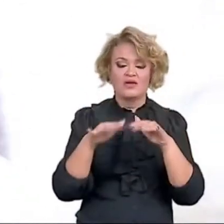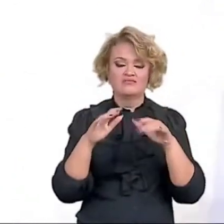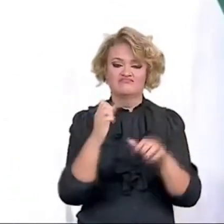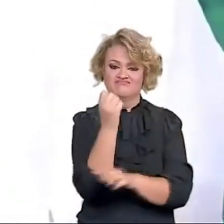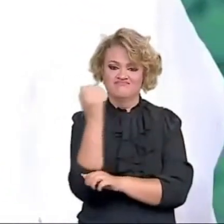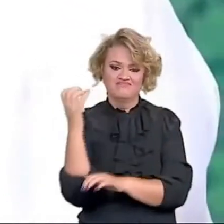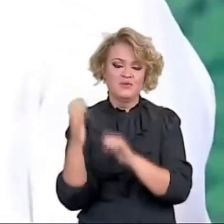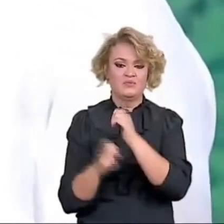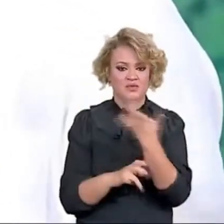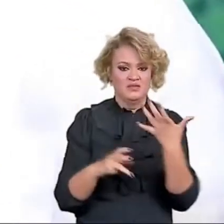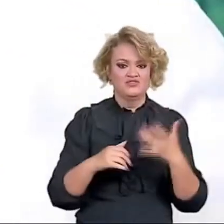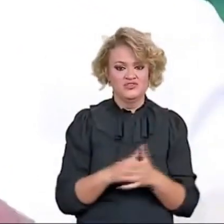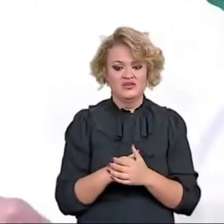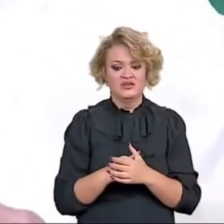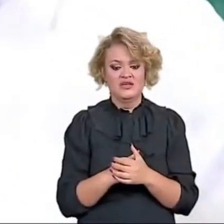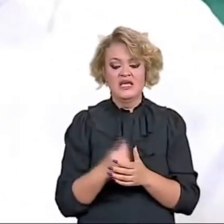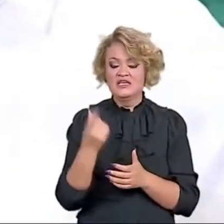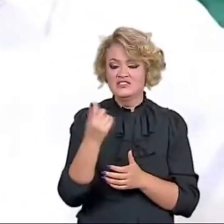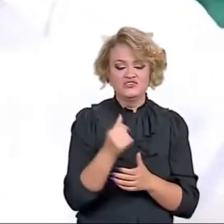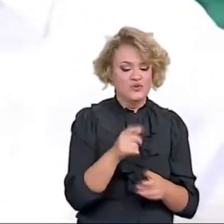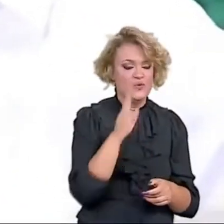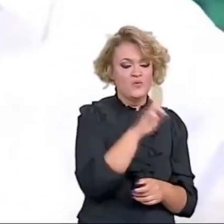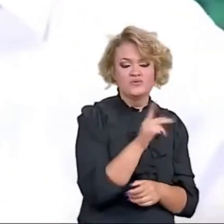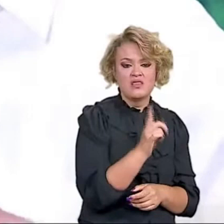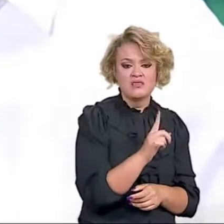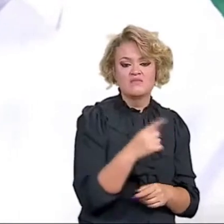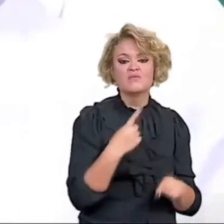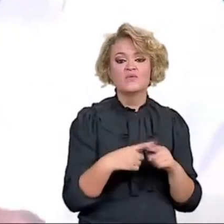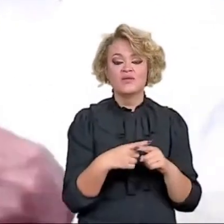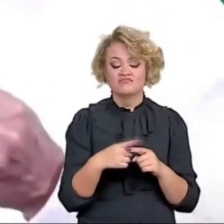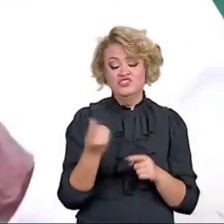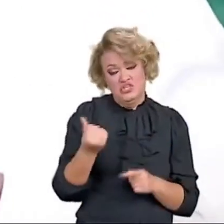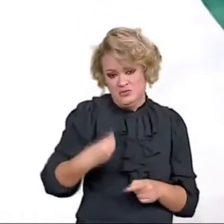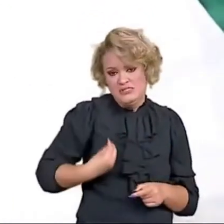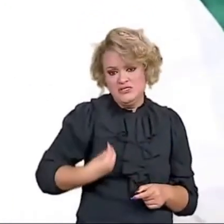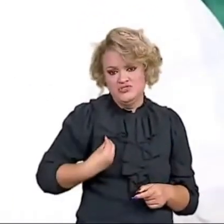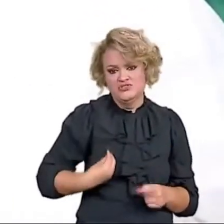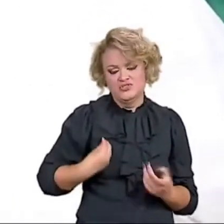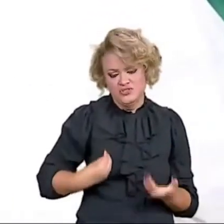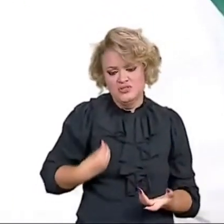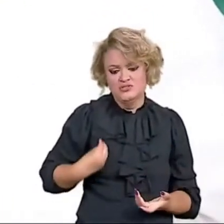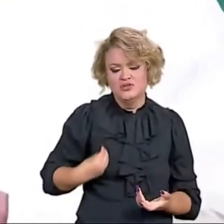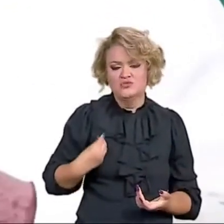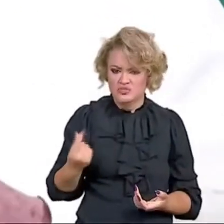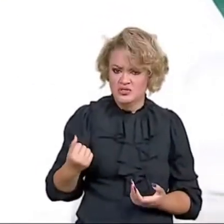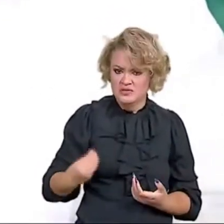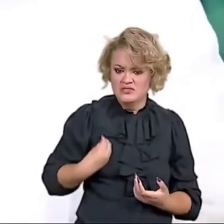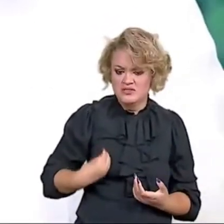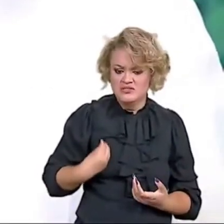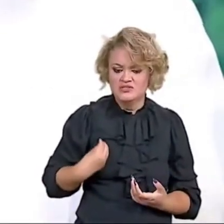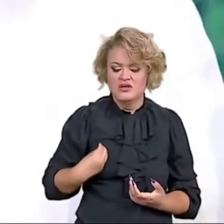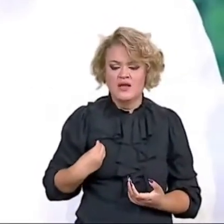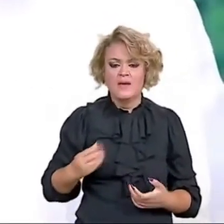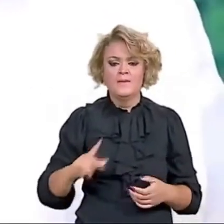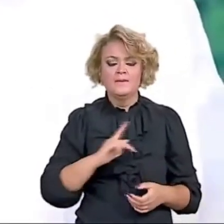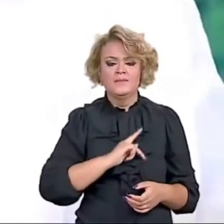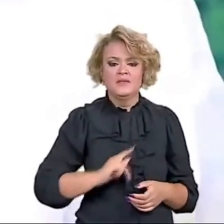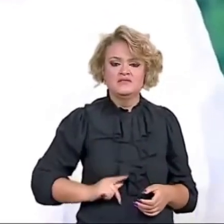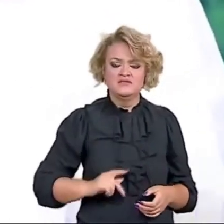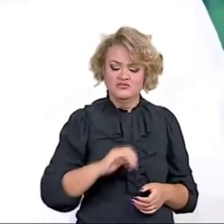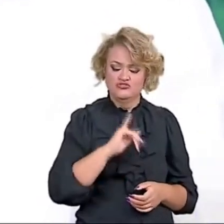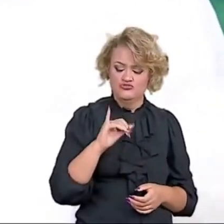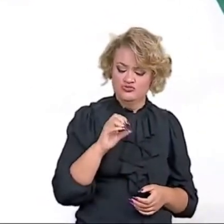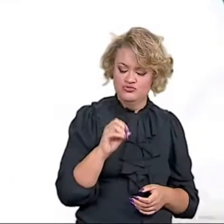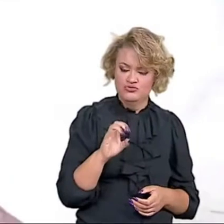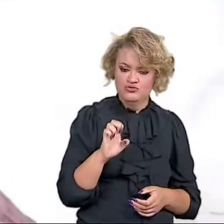que que esse dinheiro não é aplicado? O dinheiro existe. O dinheiro existe. O Biden, quando aconteceu a crise do Covid, os